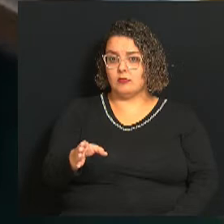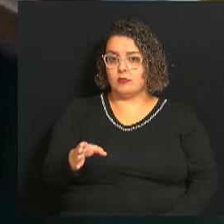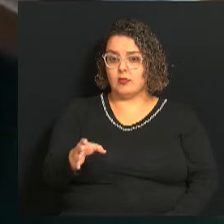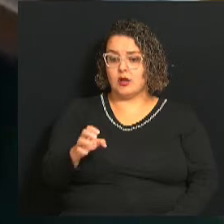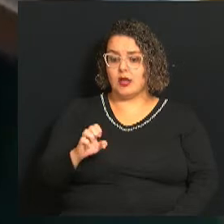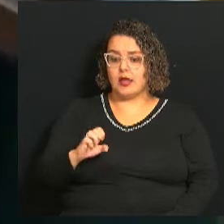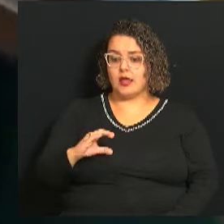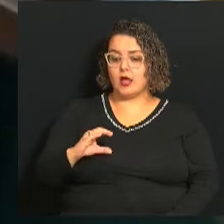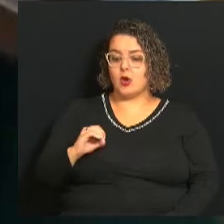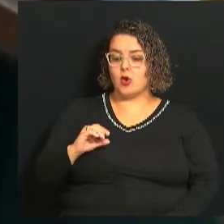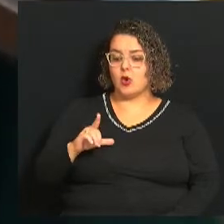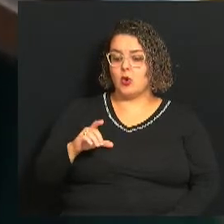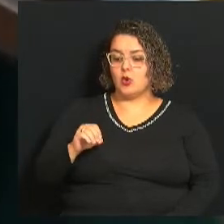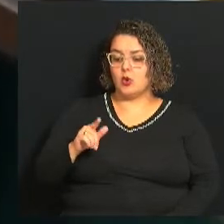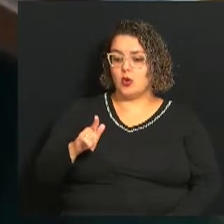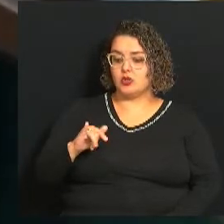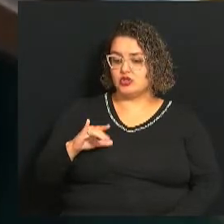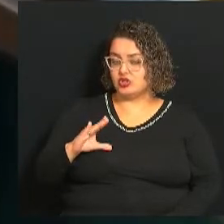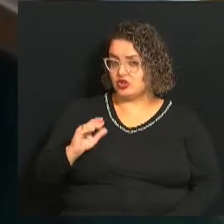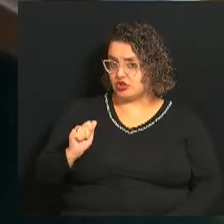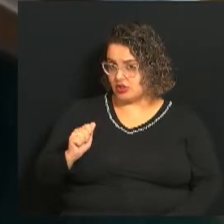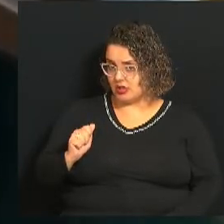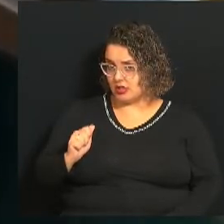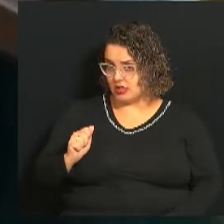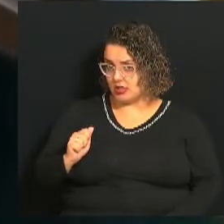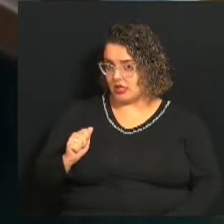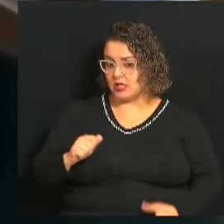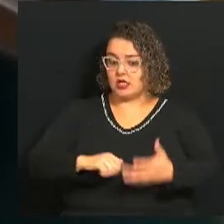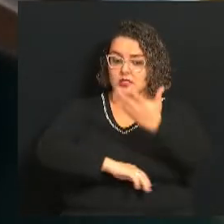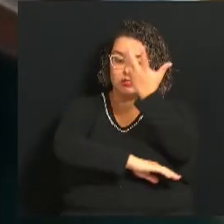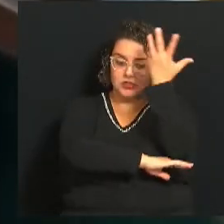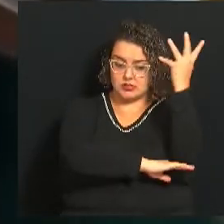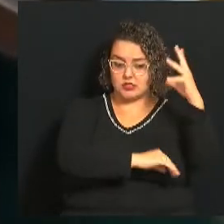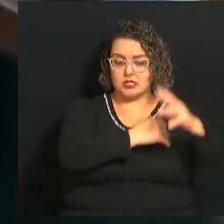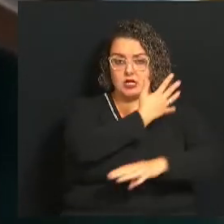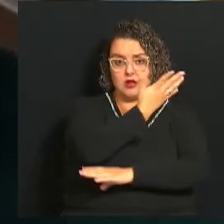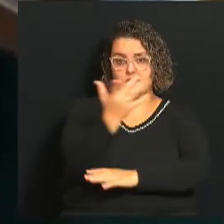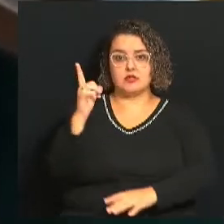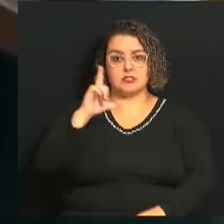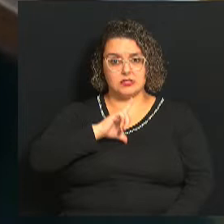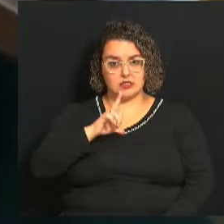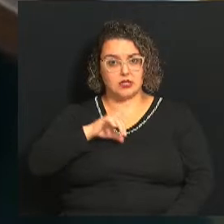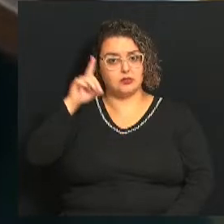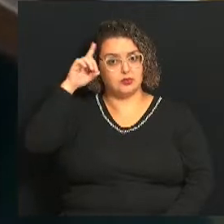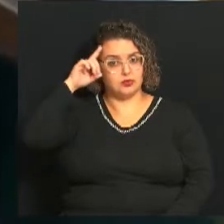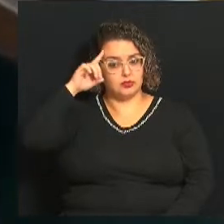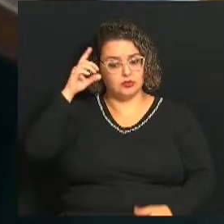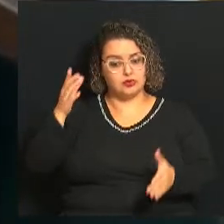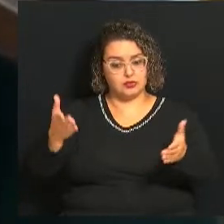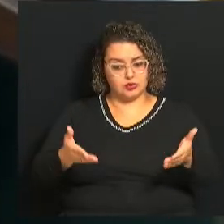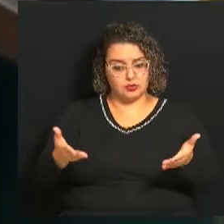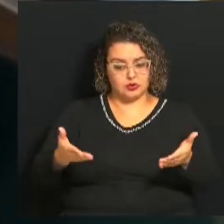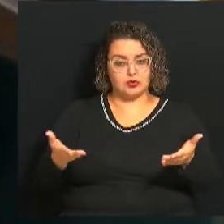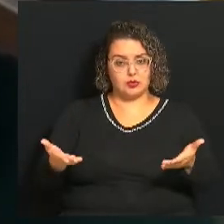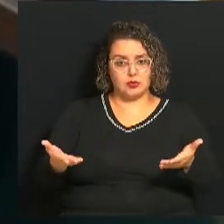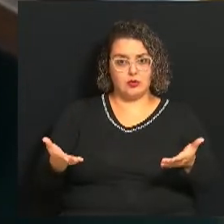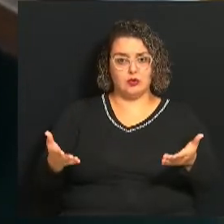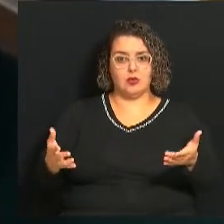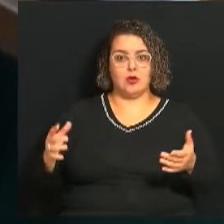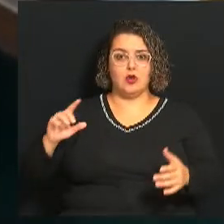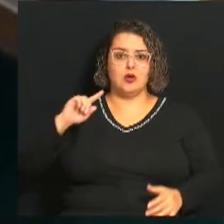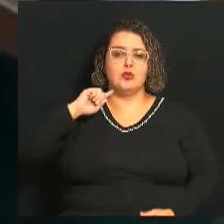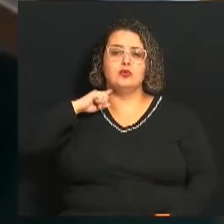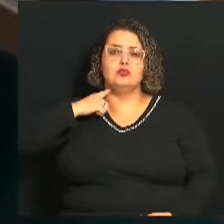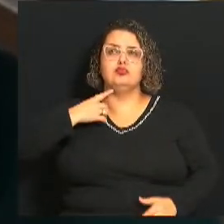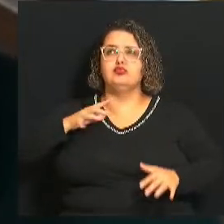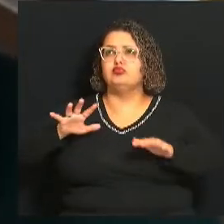ecológica que essas árvores têm nos dias de hoje, por conta da questão de poluição